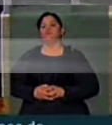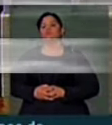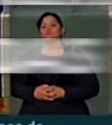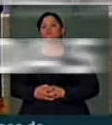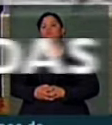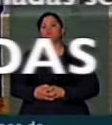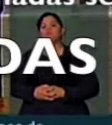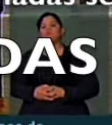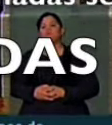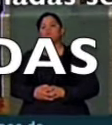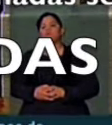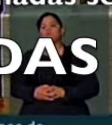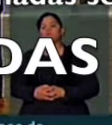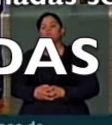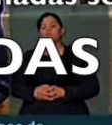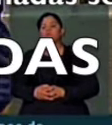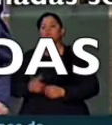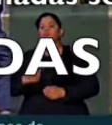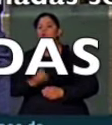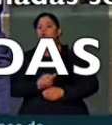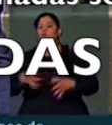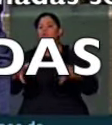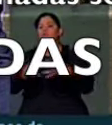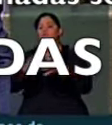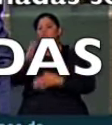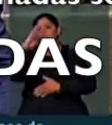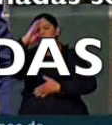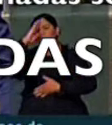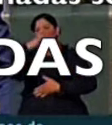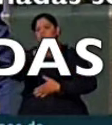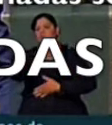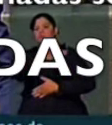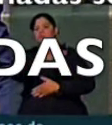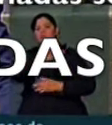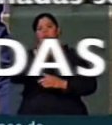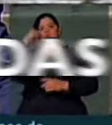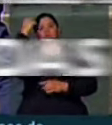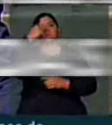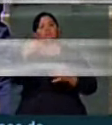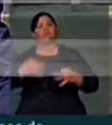diuturnamente que as nossas Forças Armadas sejam canonizadas.